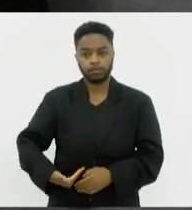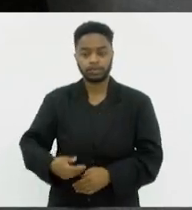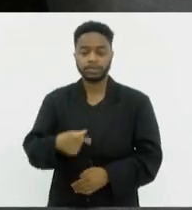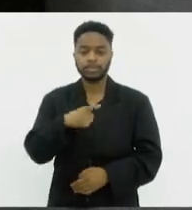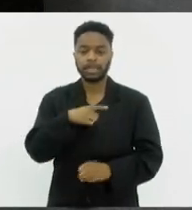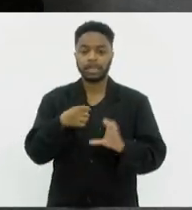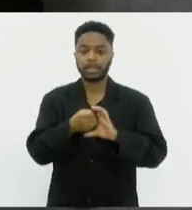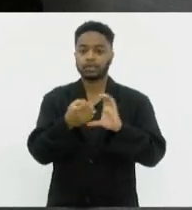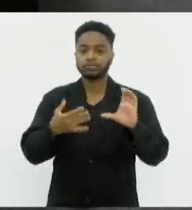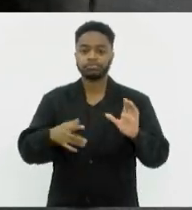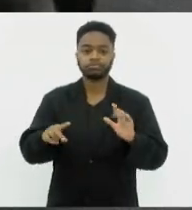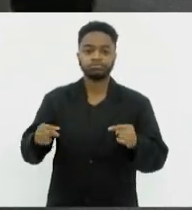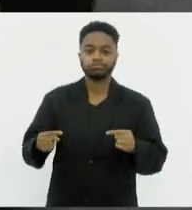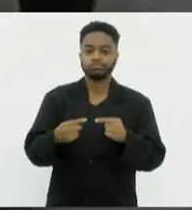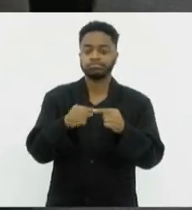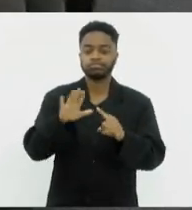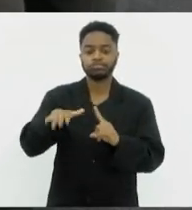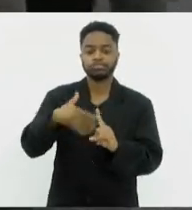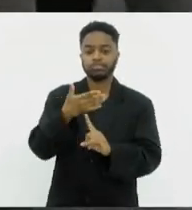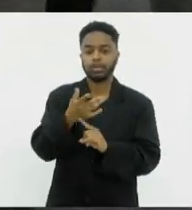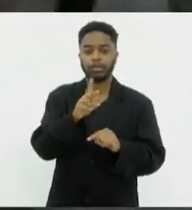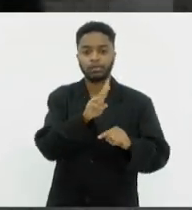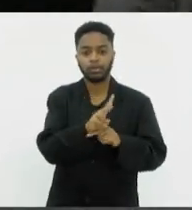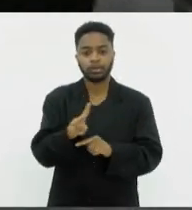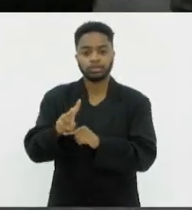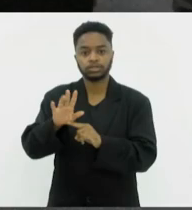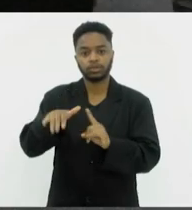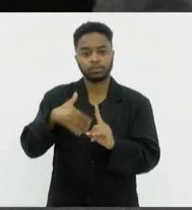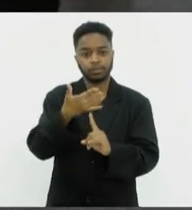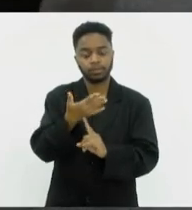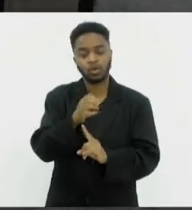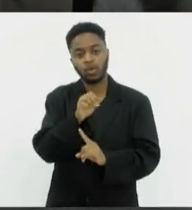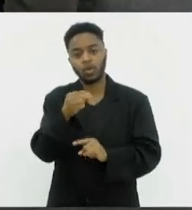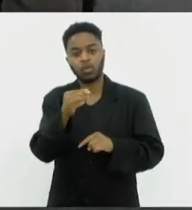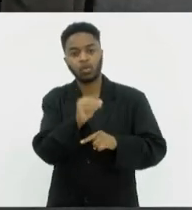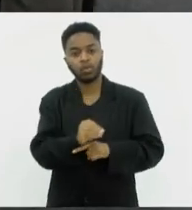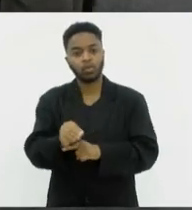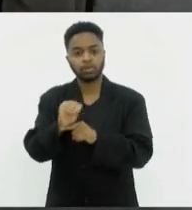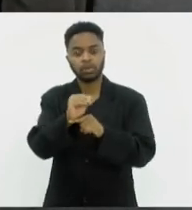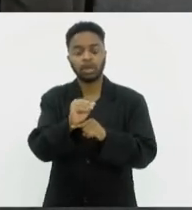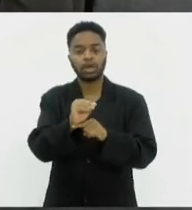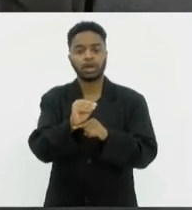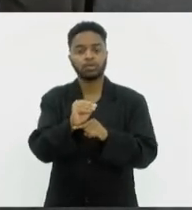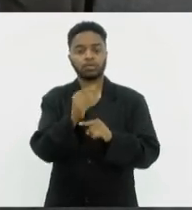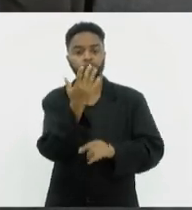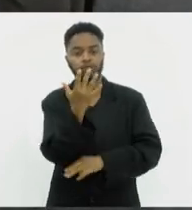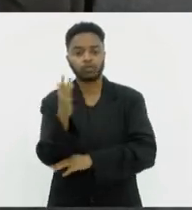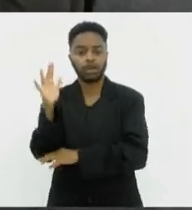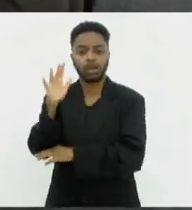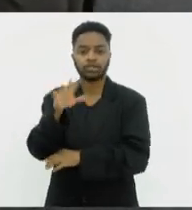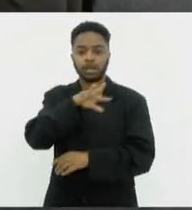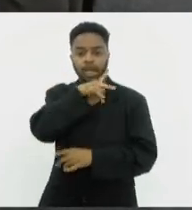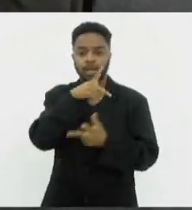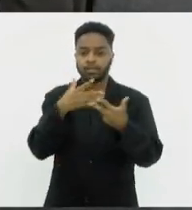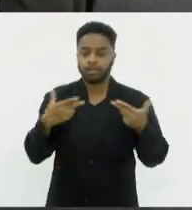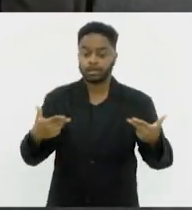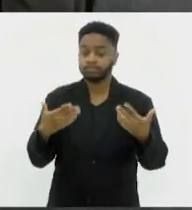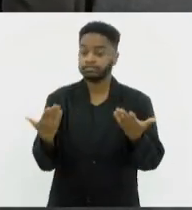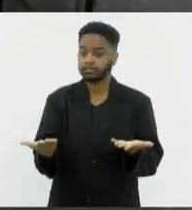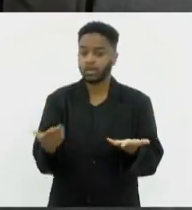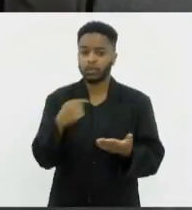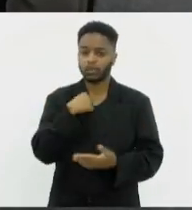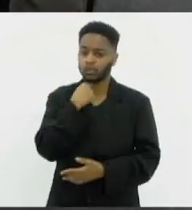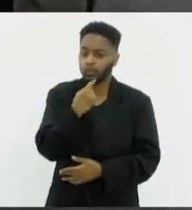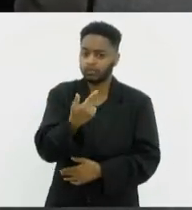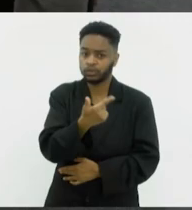caráter ambiental de preservação do meio ambiente, de cuidado com a fauna, com a flora, com as florestas. Então, eu não tenho